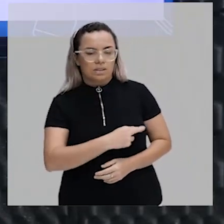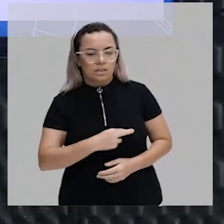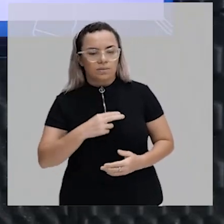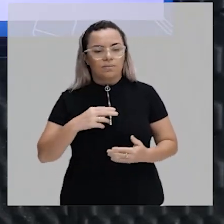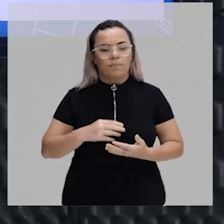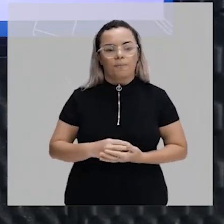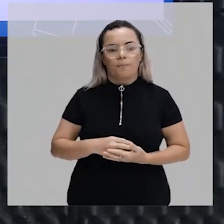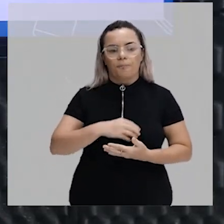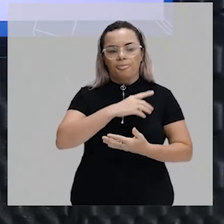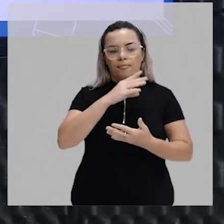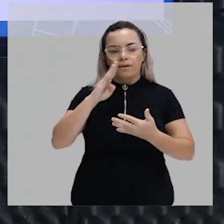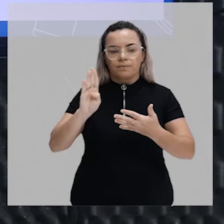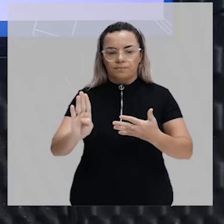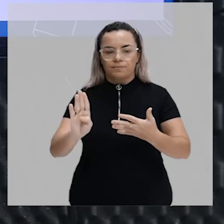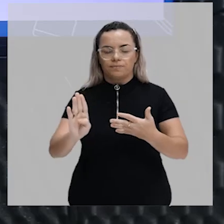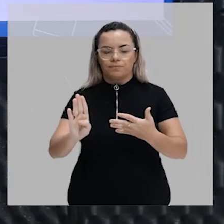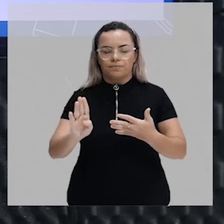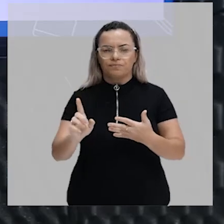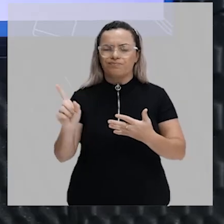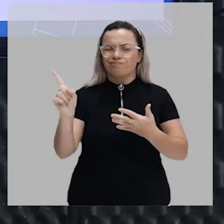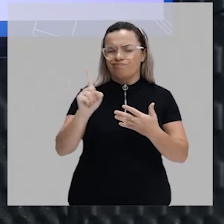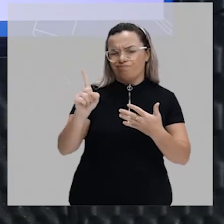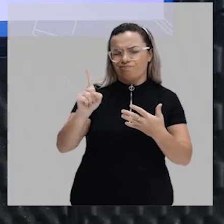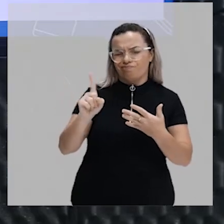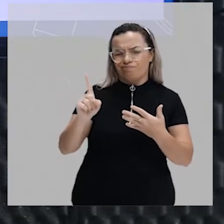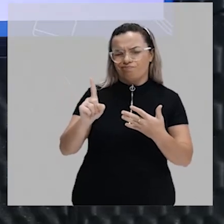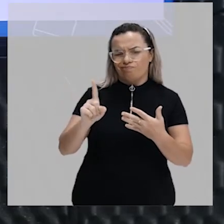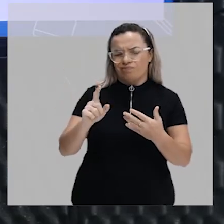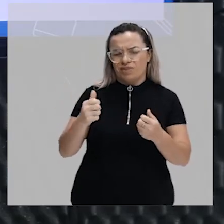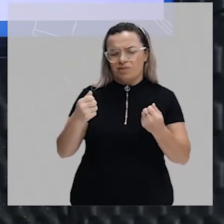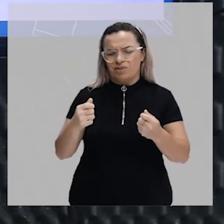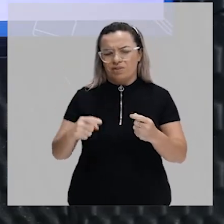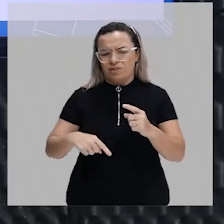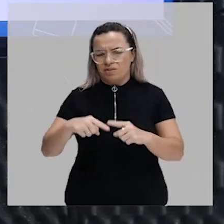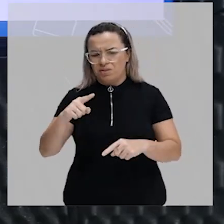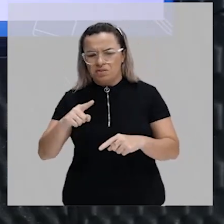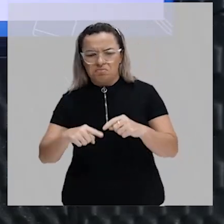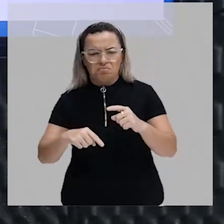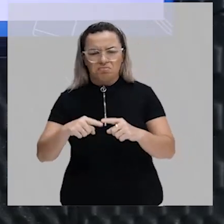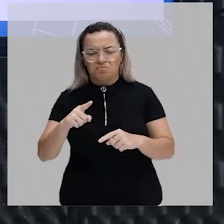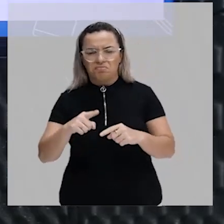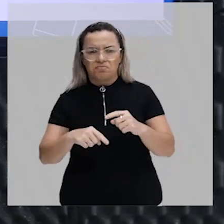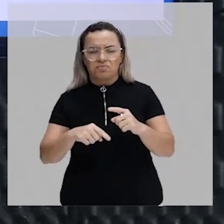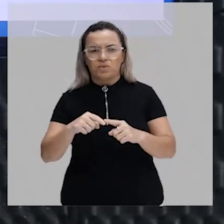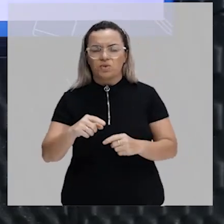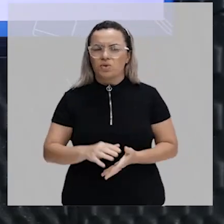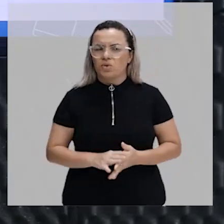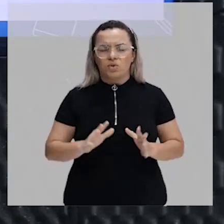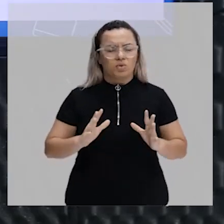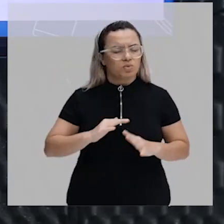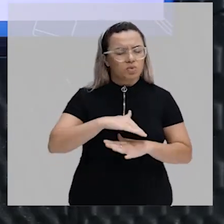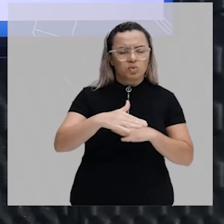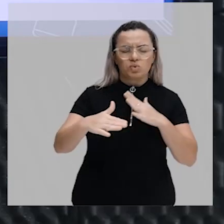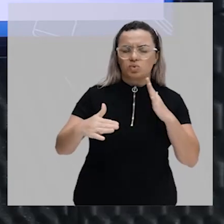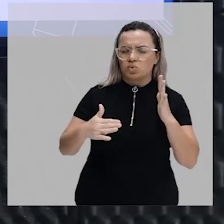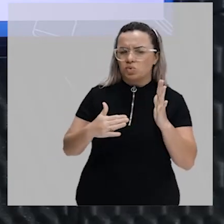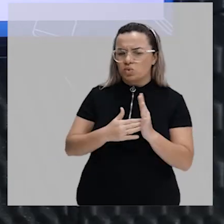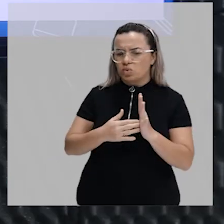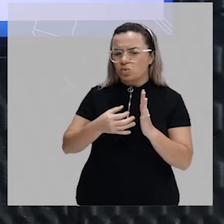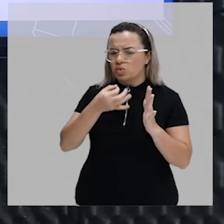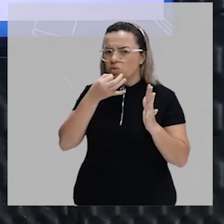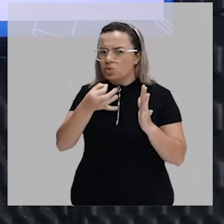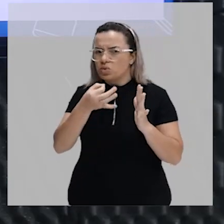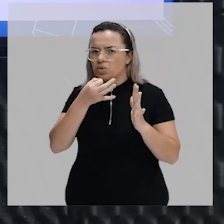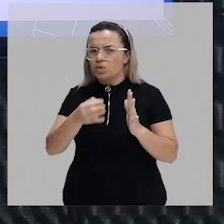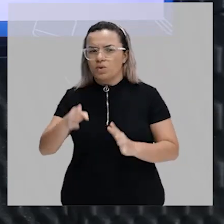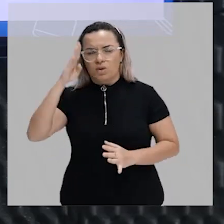não objetivar as coisas. Tudo é muito sugestionável. Principalmente essa questão de transcendental,